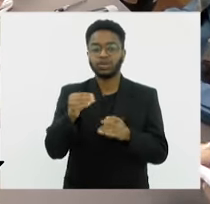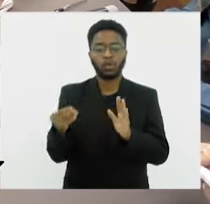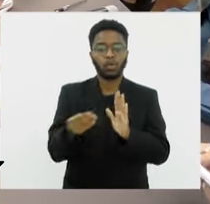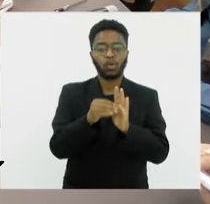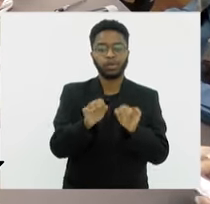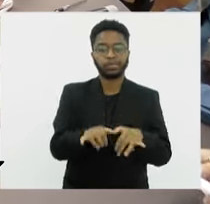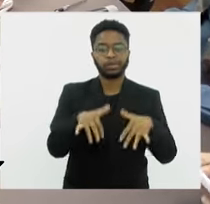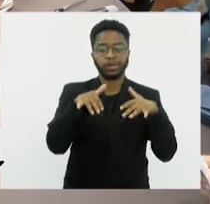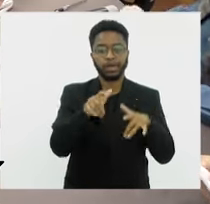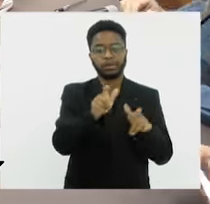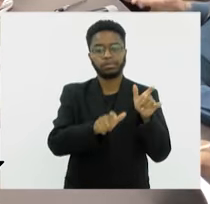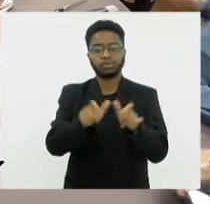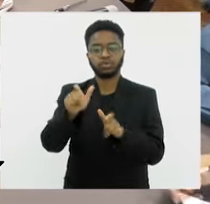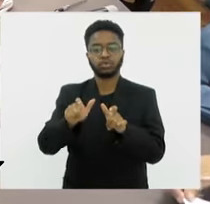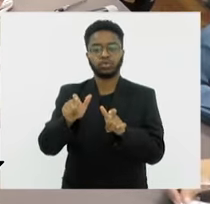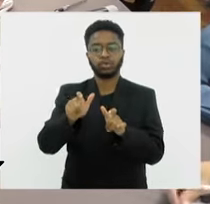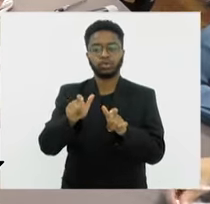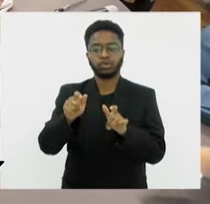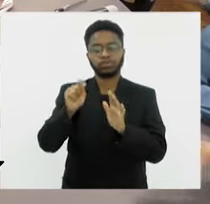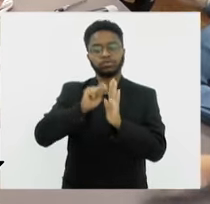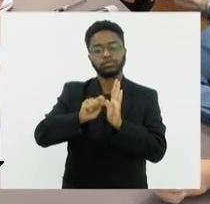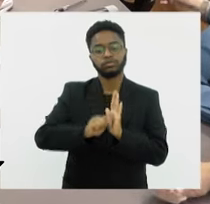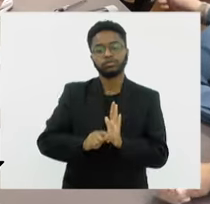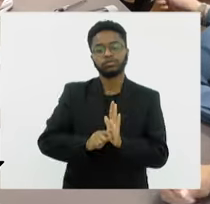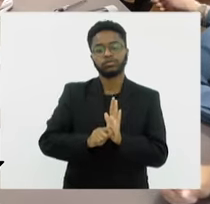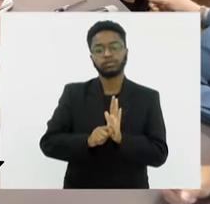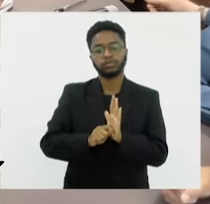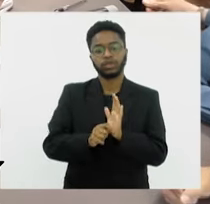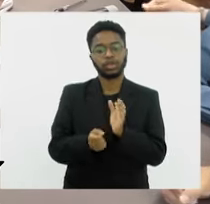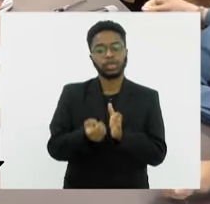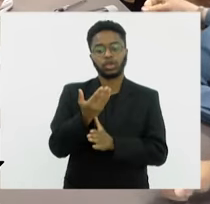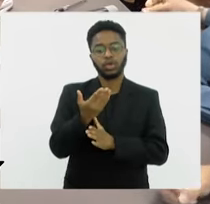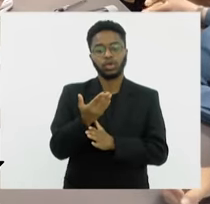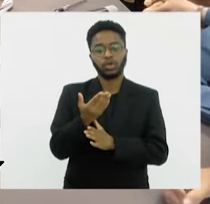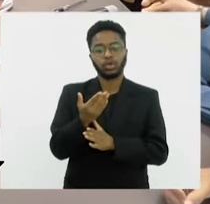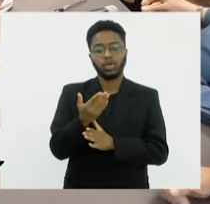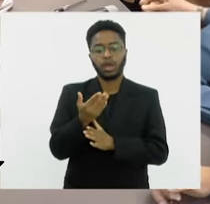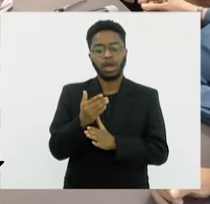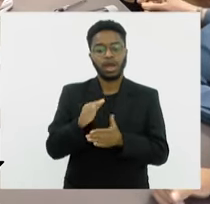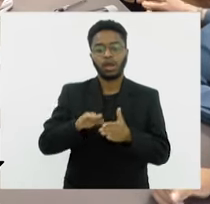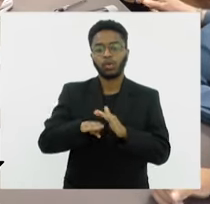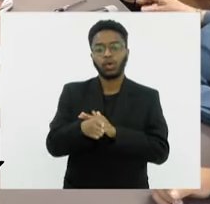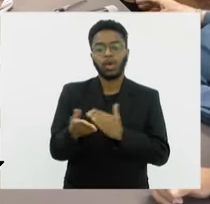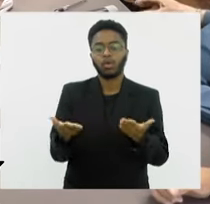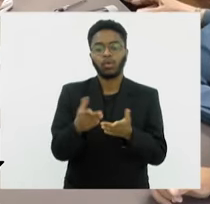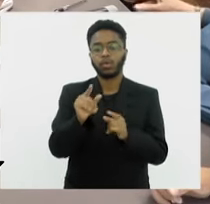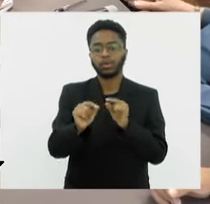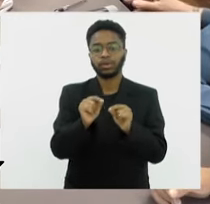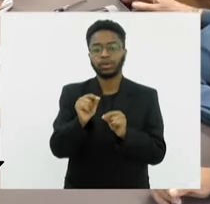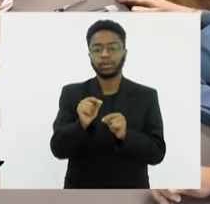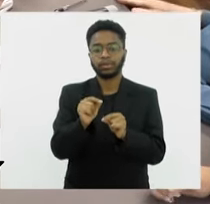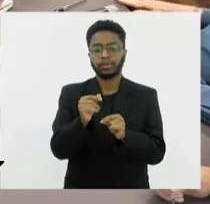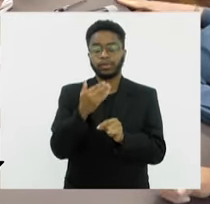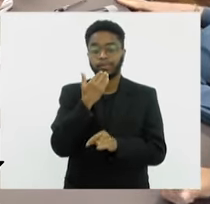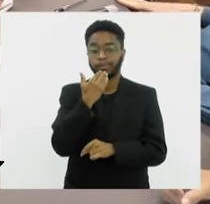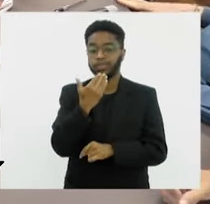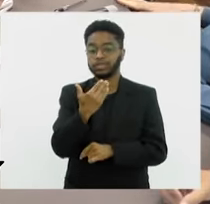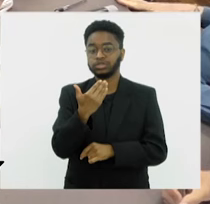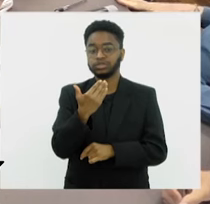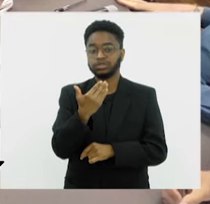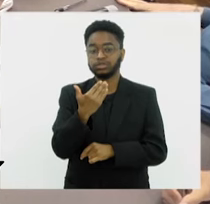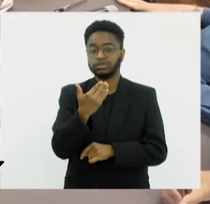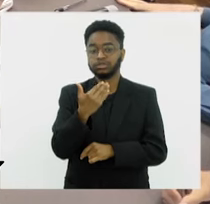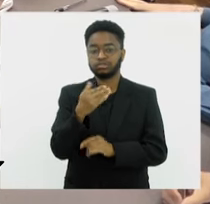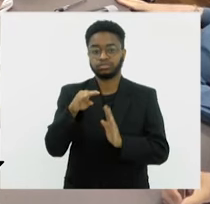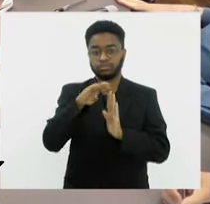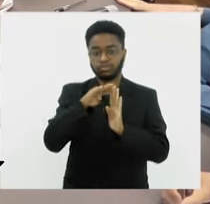os autores têm tido o hábito de pedir, e é legítimo... Questão de ordem. Pedir uma questão